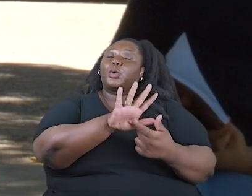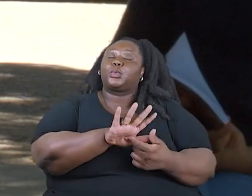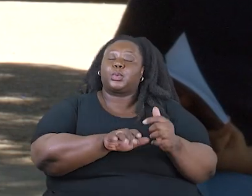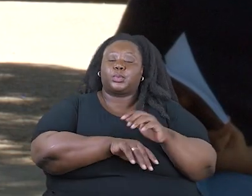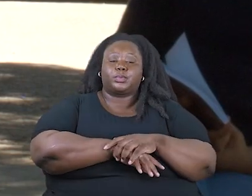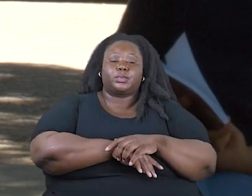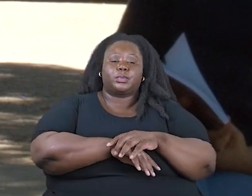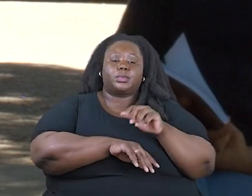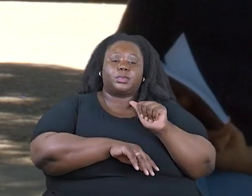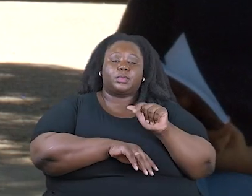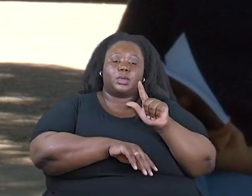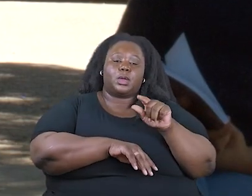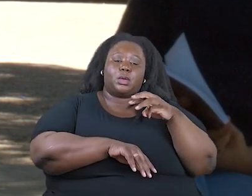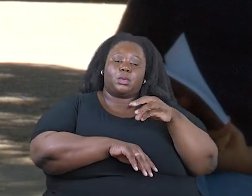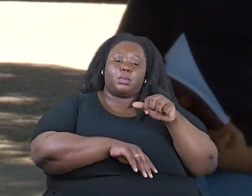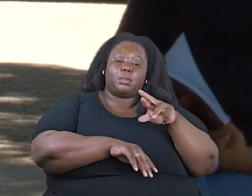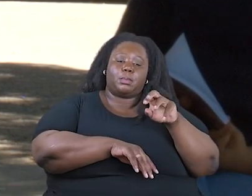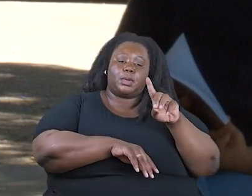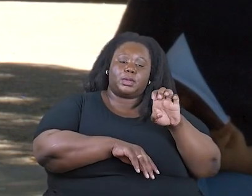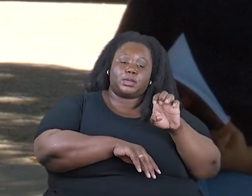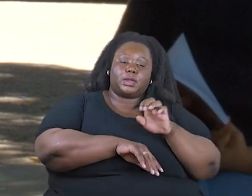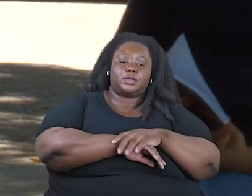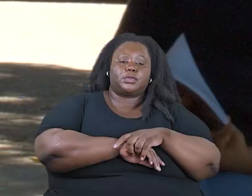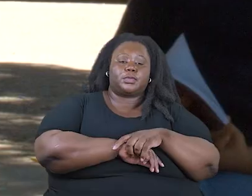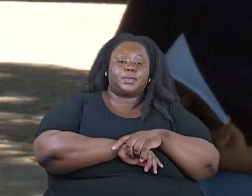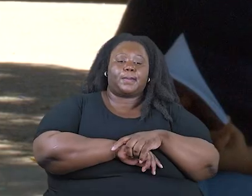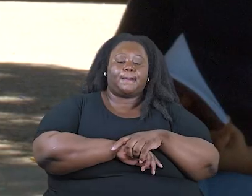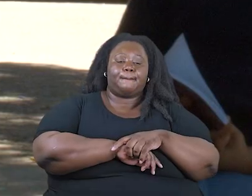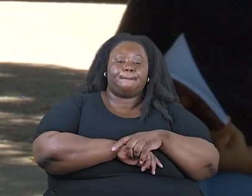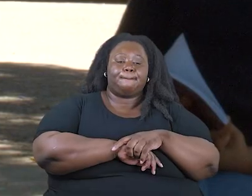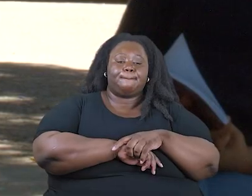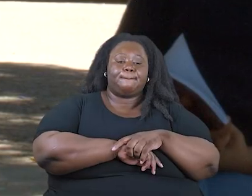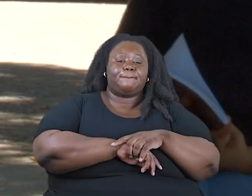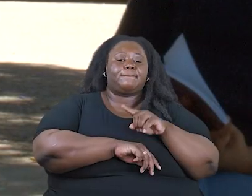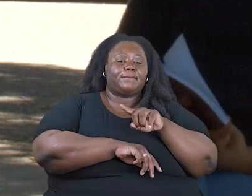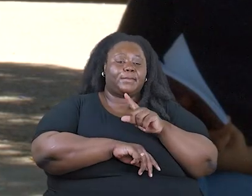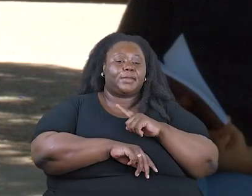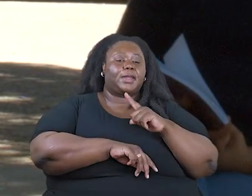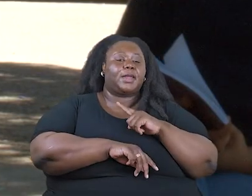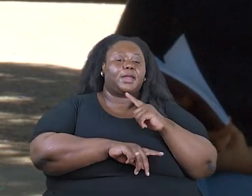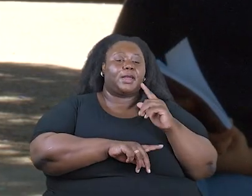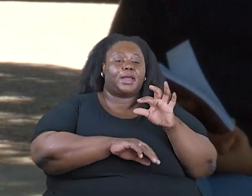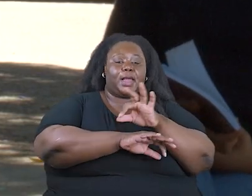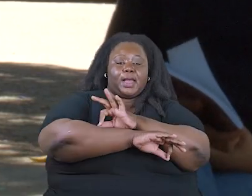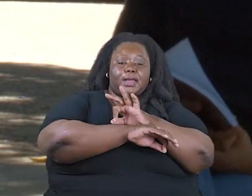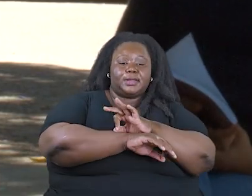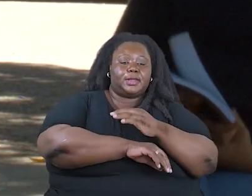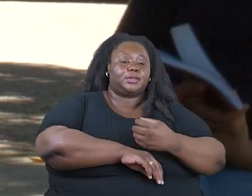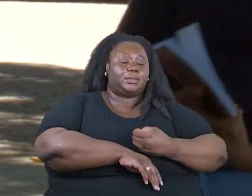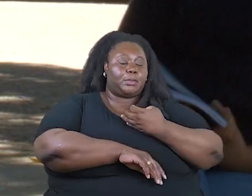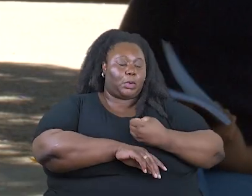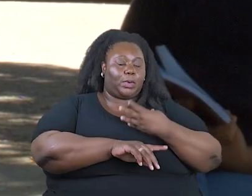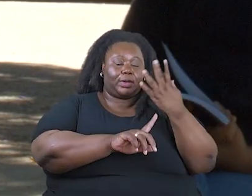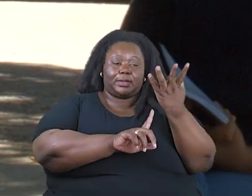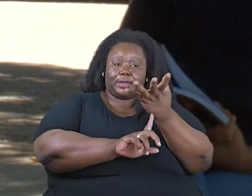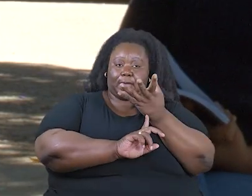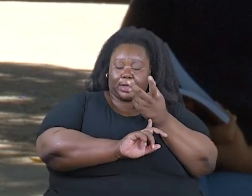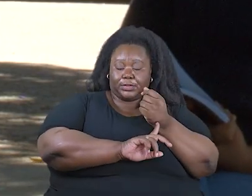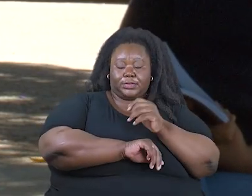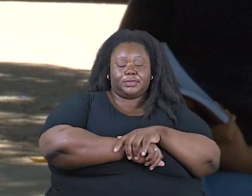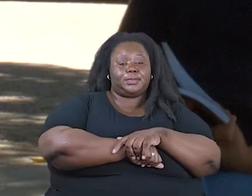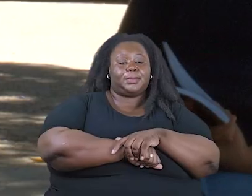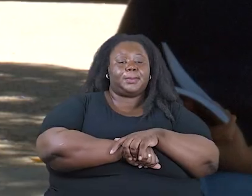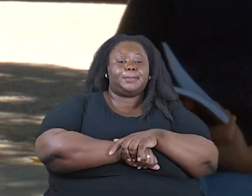aí ele me mostrou, o Almandrade então, ele é ativo, ele é arquiteto, poeta e